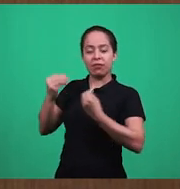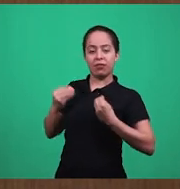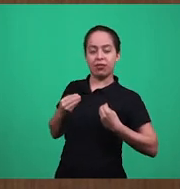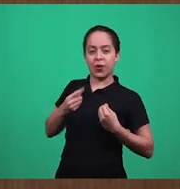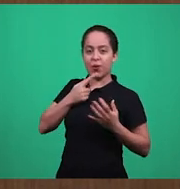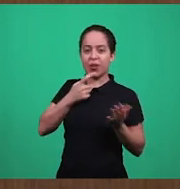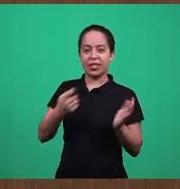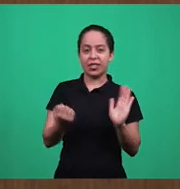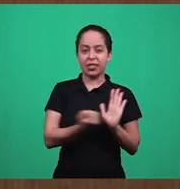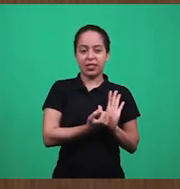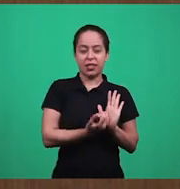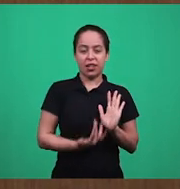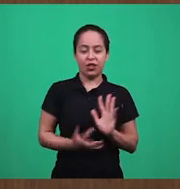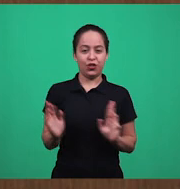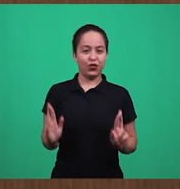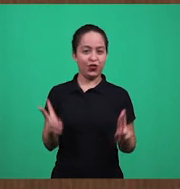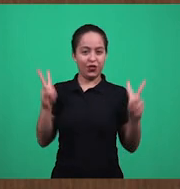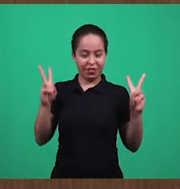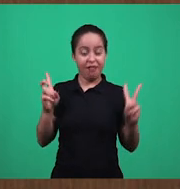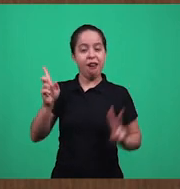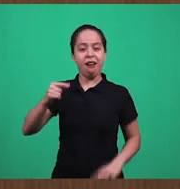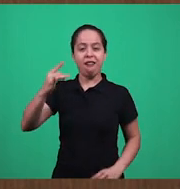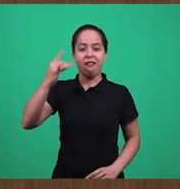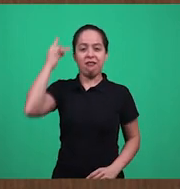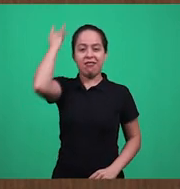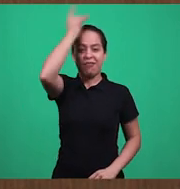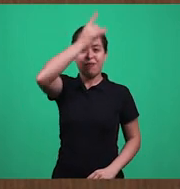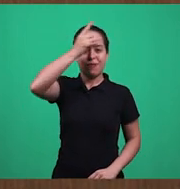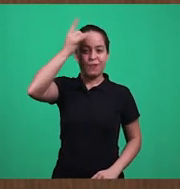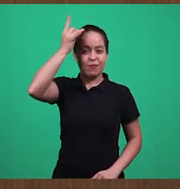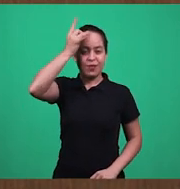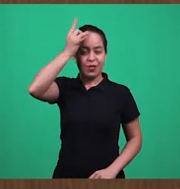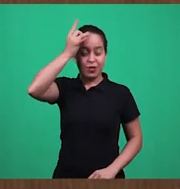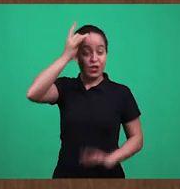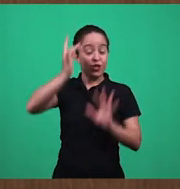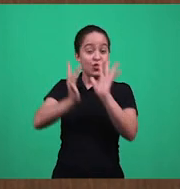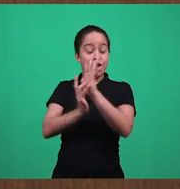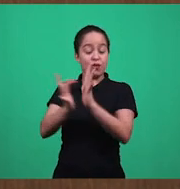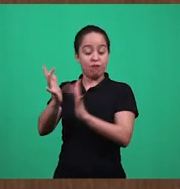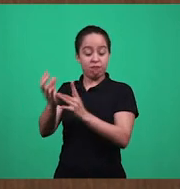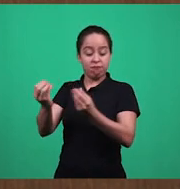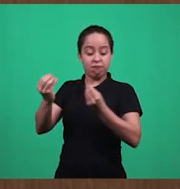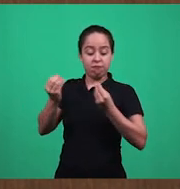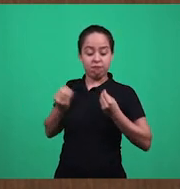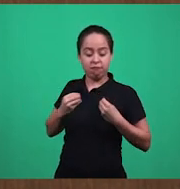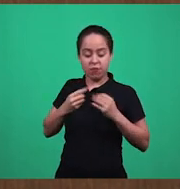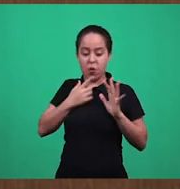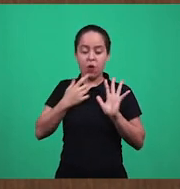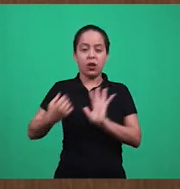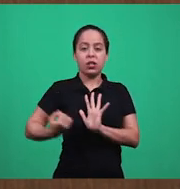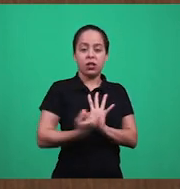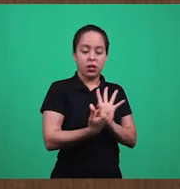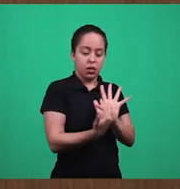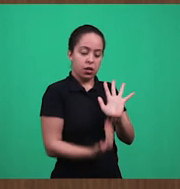sangue que nos move nessa hora, que move essa igreja, que é o seu Espírito, foi o Senhor Jesus. Então